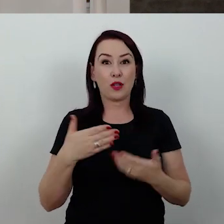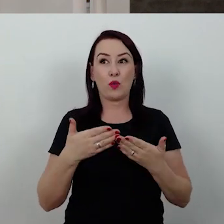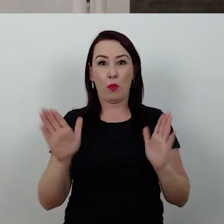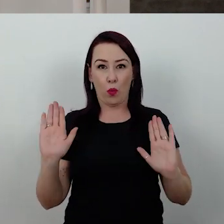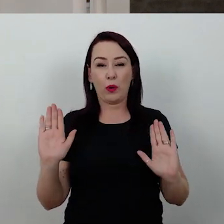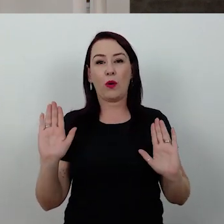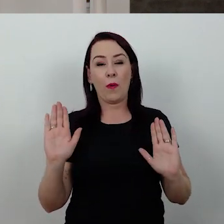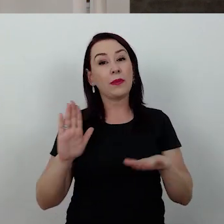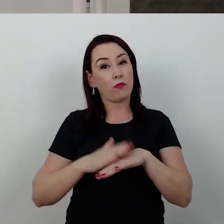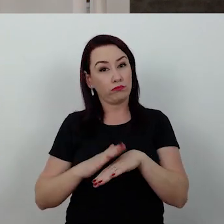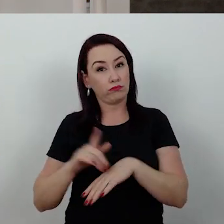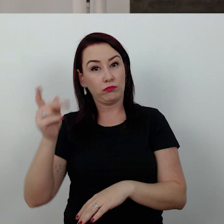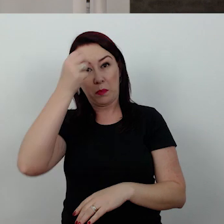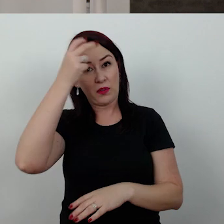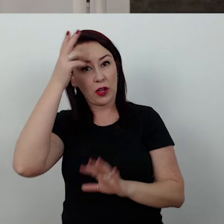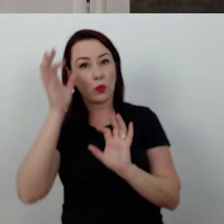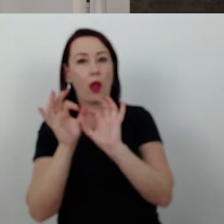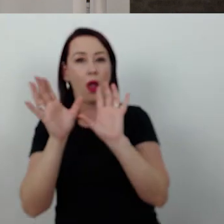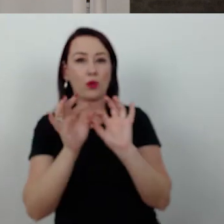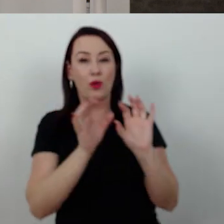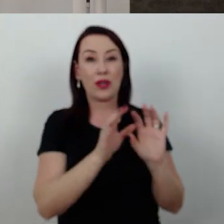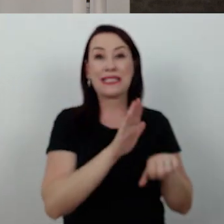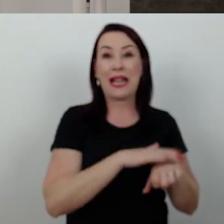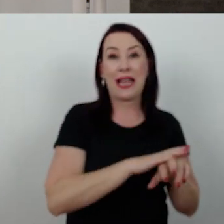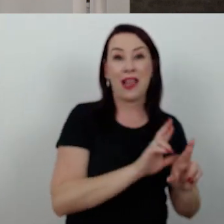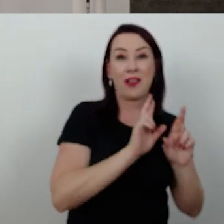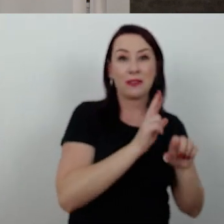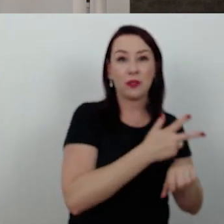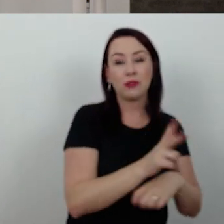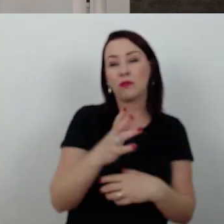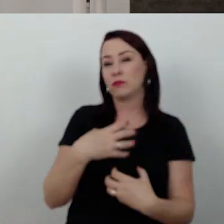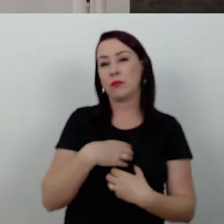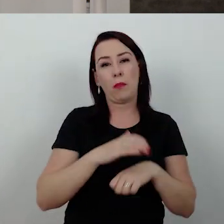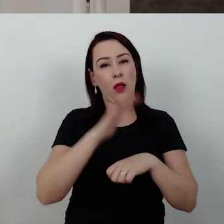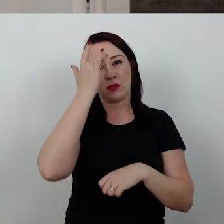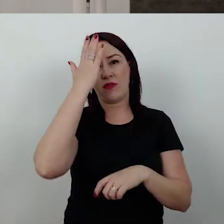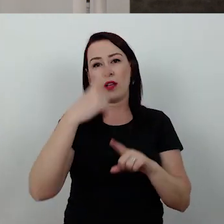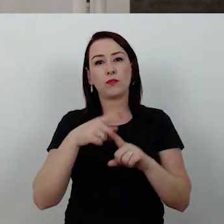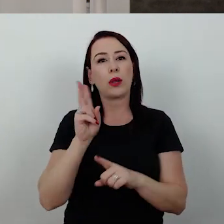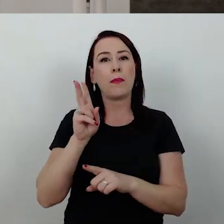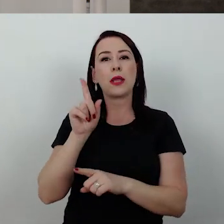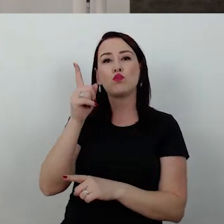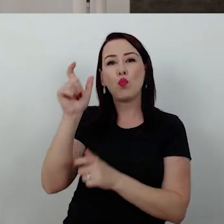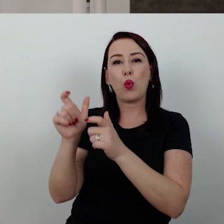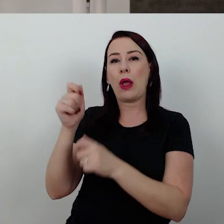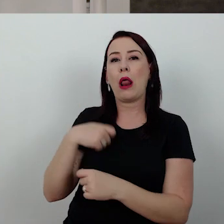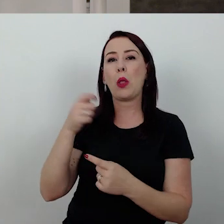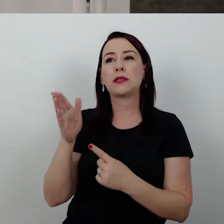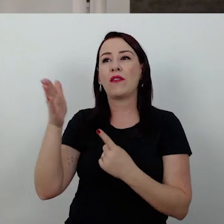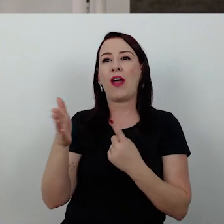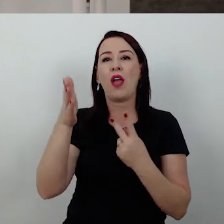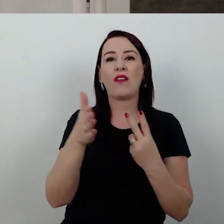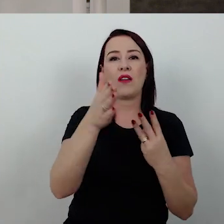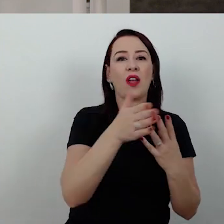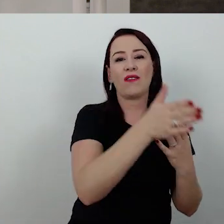em espaços públicos pela Film Commission. Então, isso também para o produtor é uma coisa que facilita muito o processo, né, porque aí ele não tem